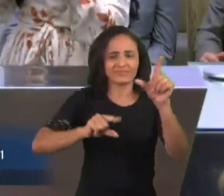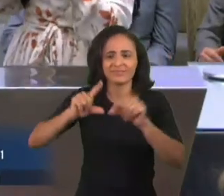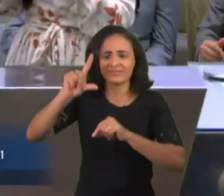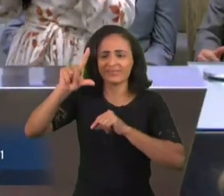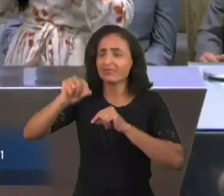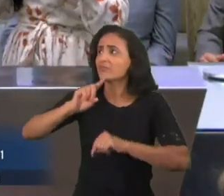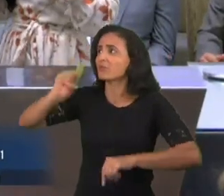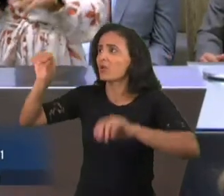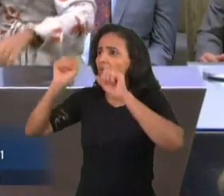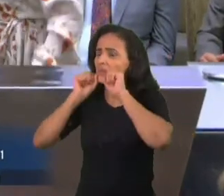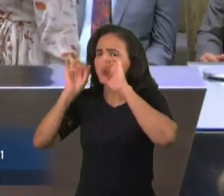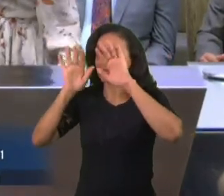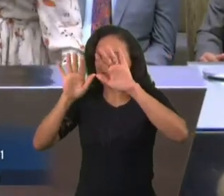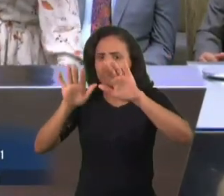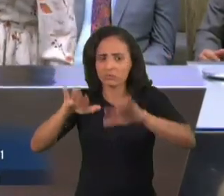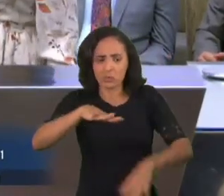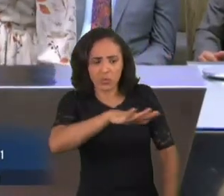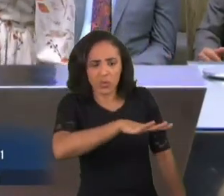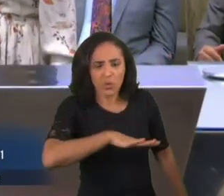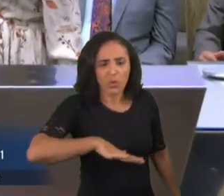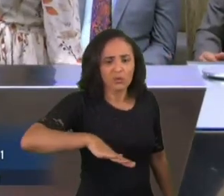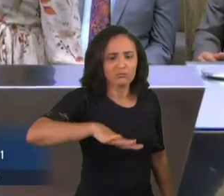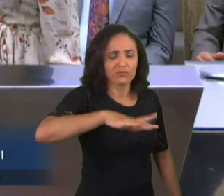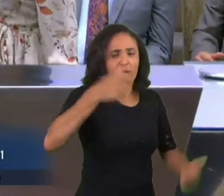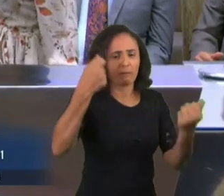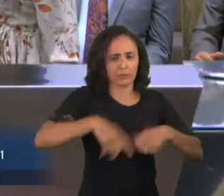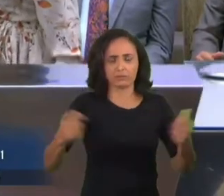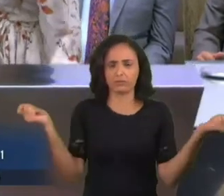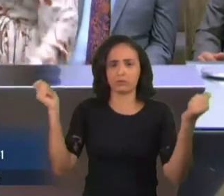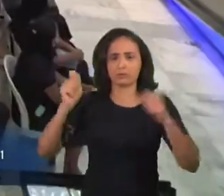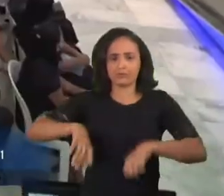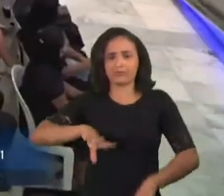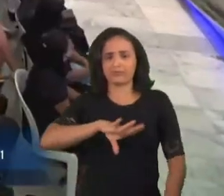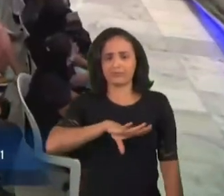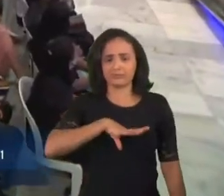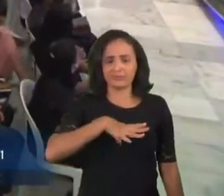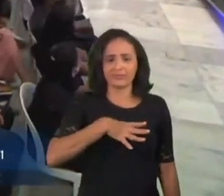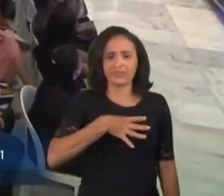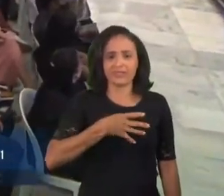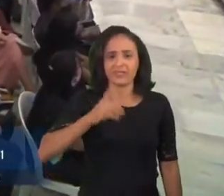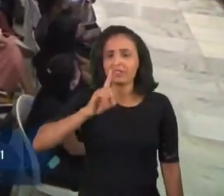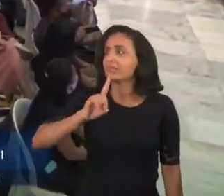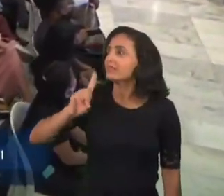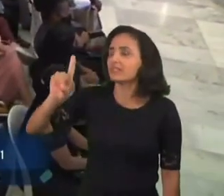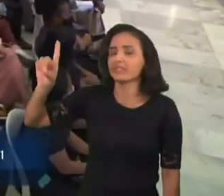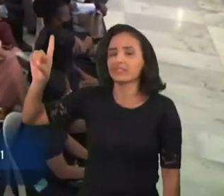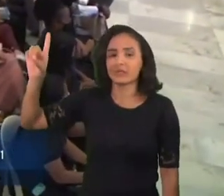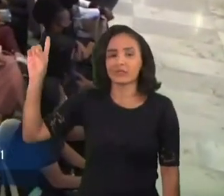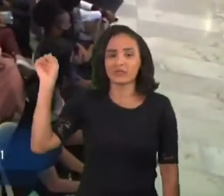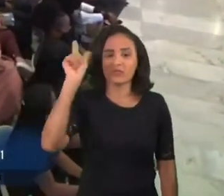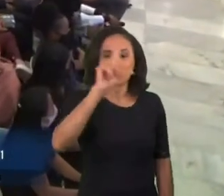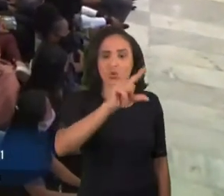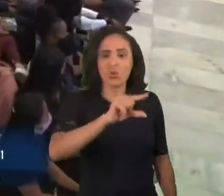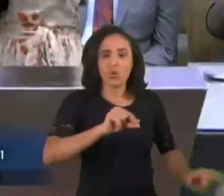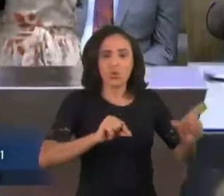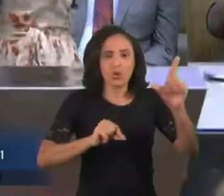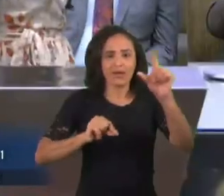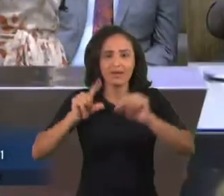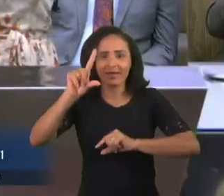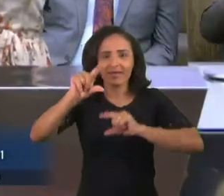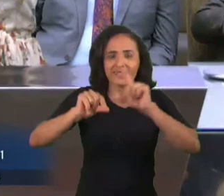Aqui nessa terra temos que ser usados. Deus hoje te escolhe pra ser um